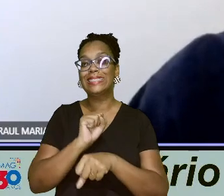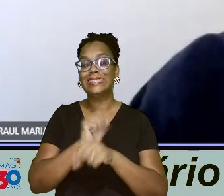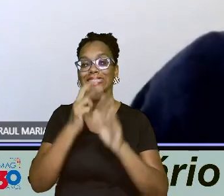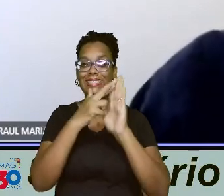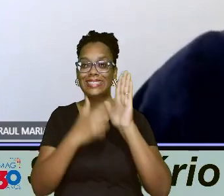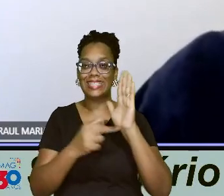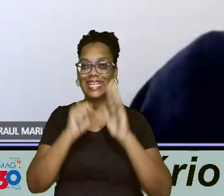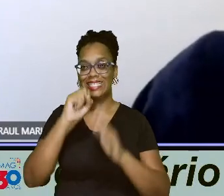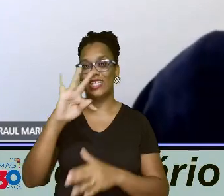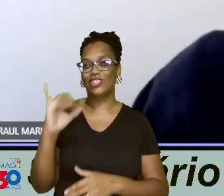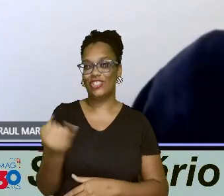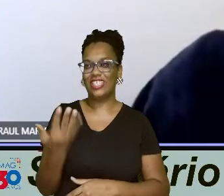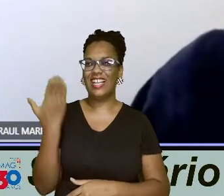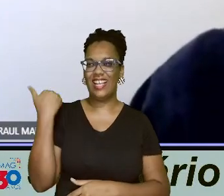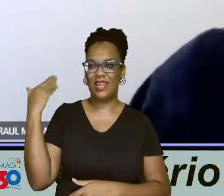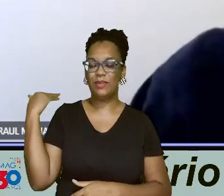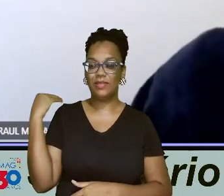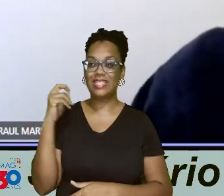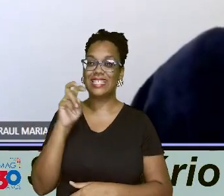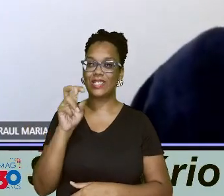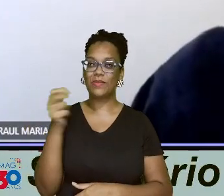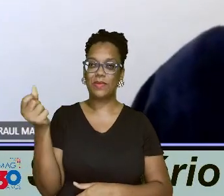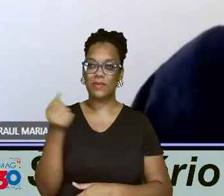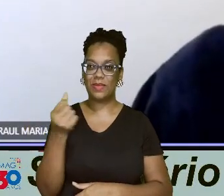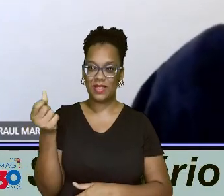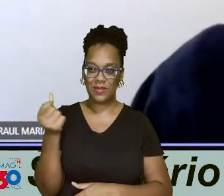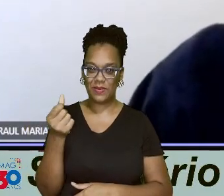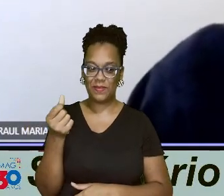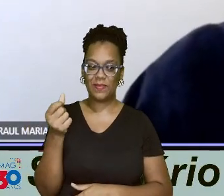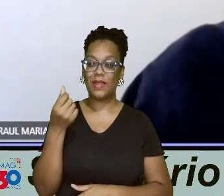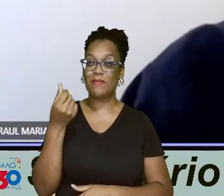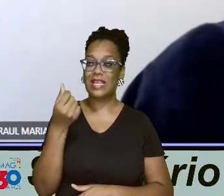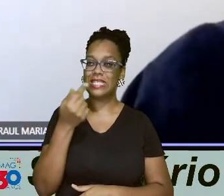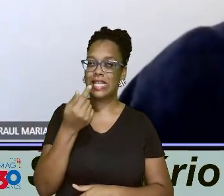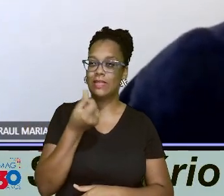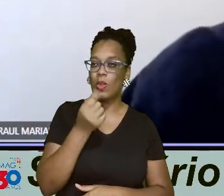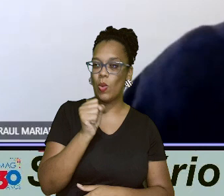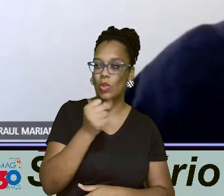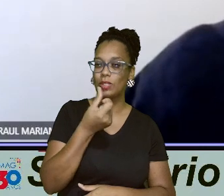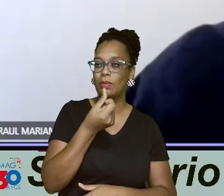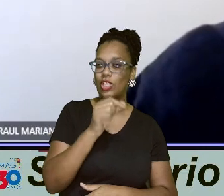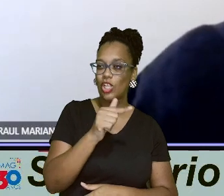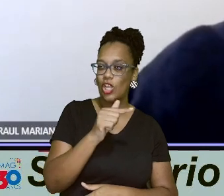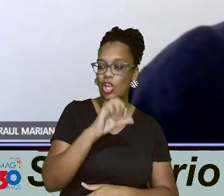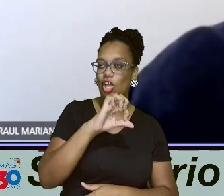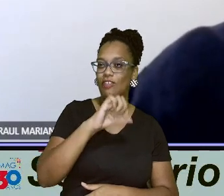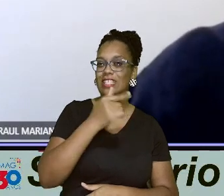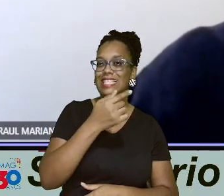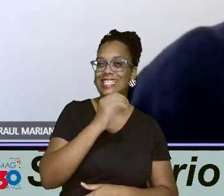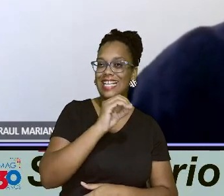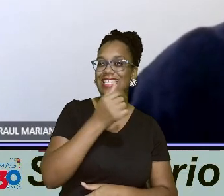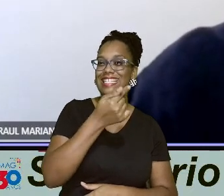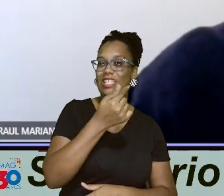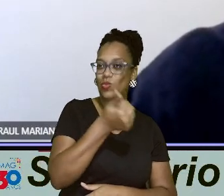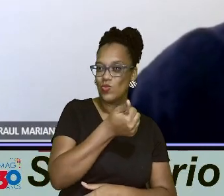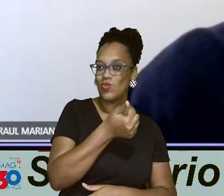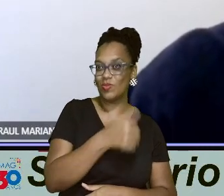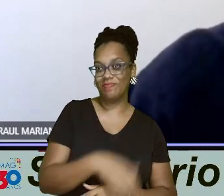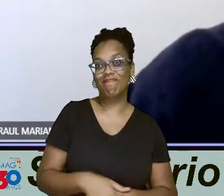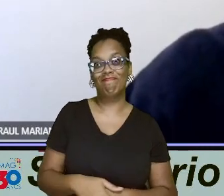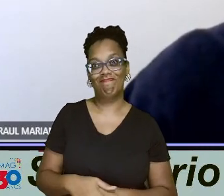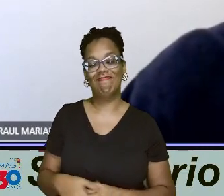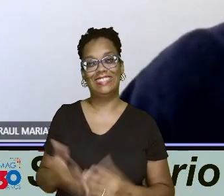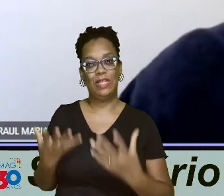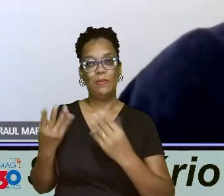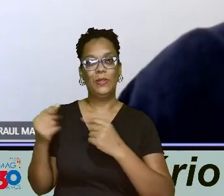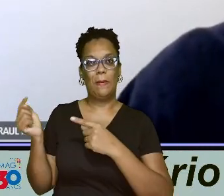época, né? O 566, 67, 68, 69, 70 e 71. Então, de fato, eram muitos pontos a